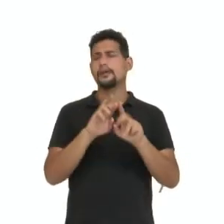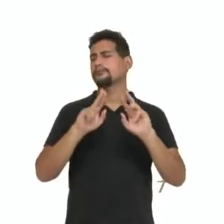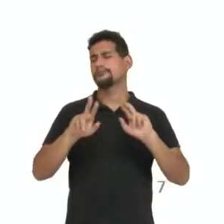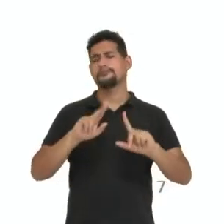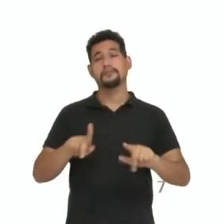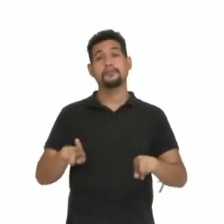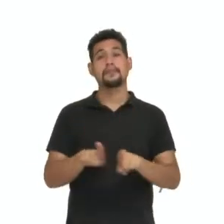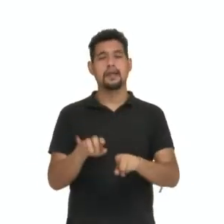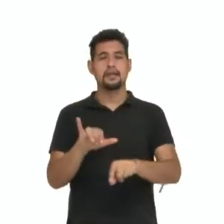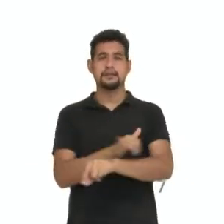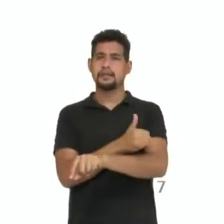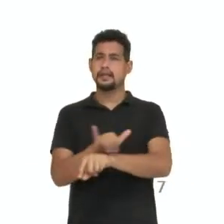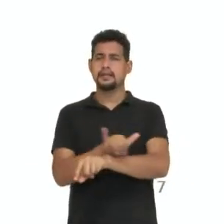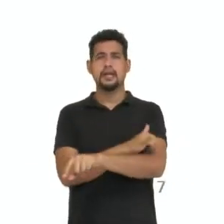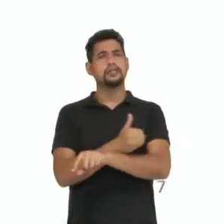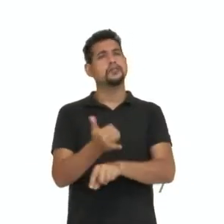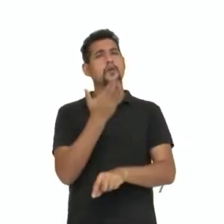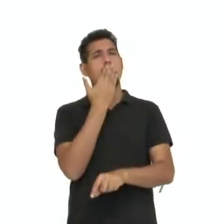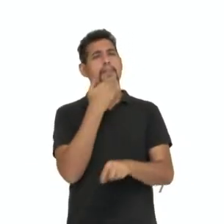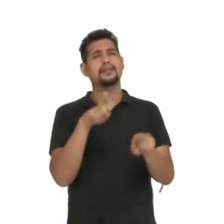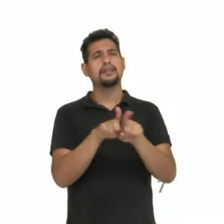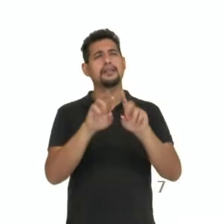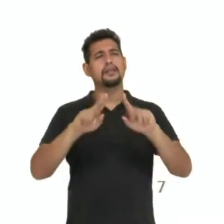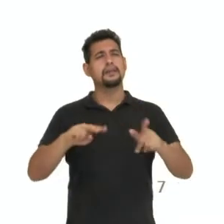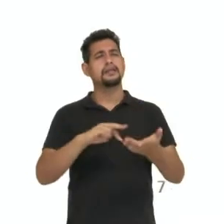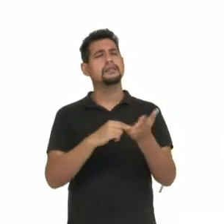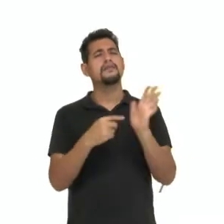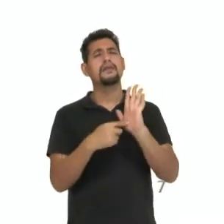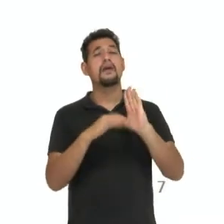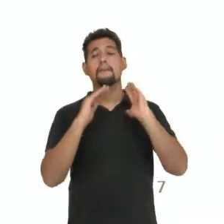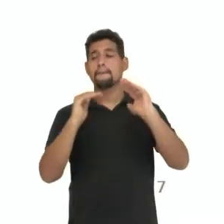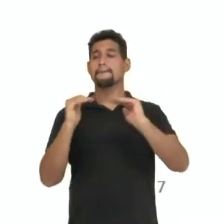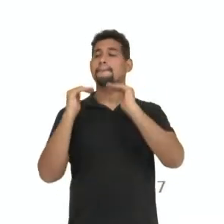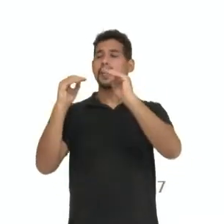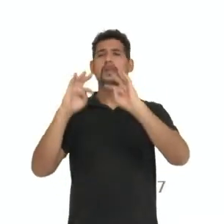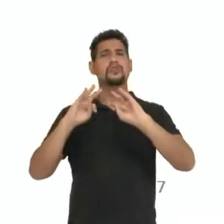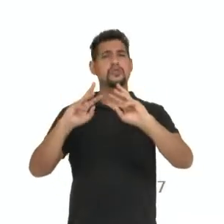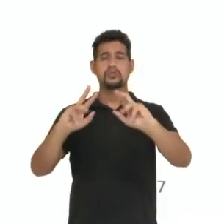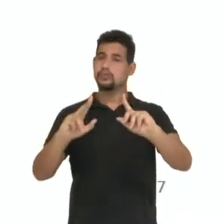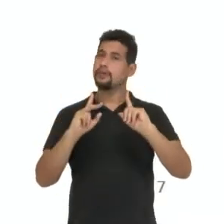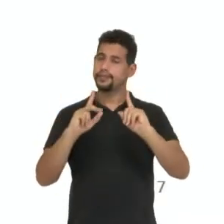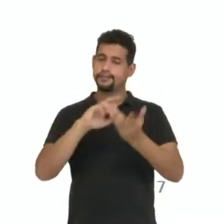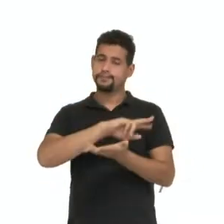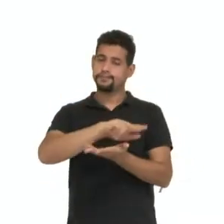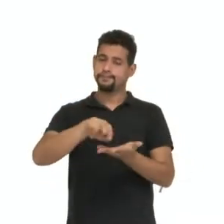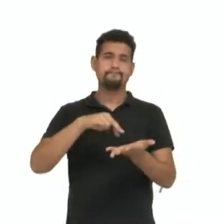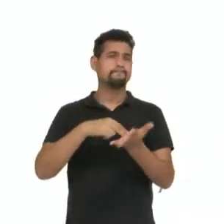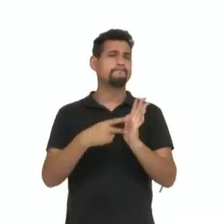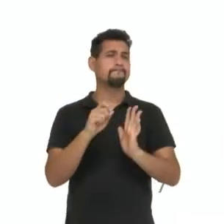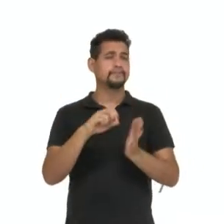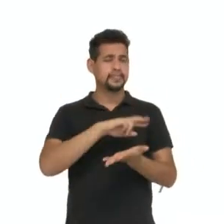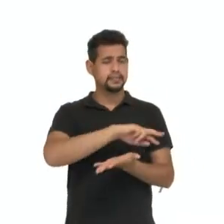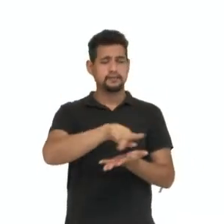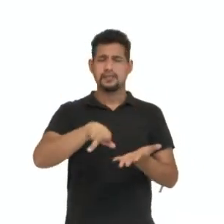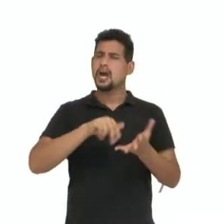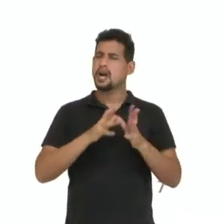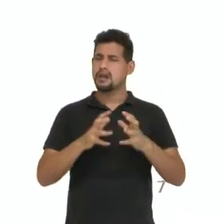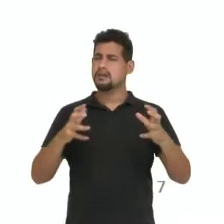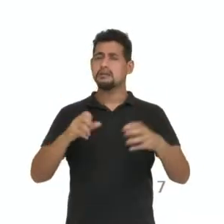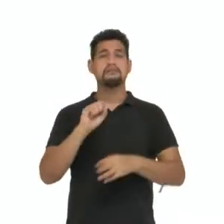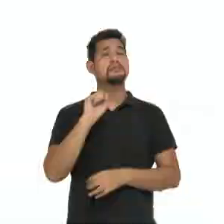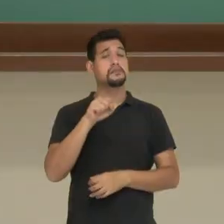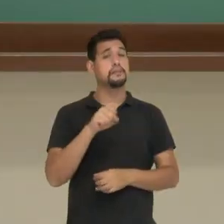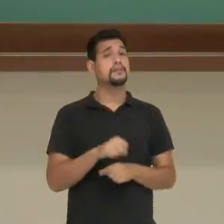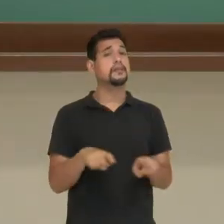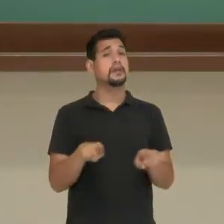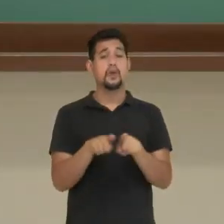Com estratégias alimentares e que vão exceder todas as demais classes, né? Então, é uma diversidade muito grande, tanto é